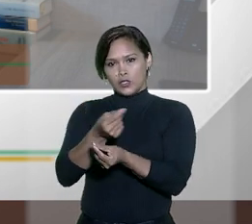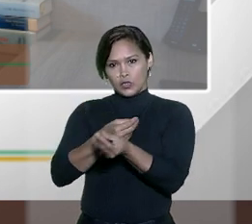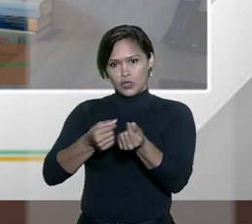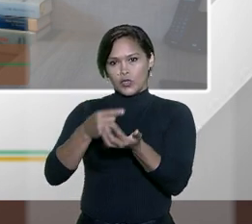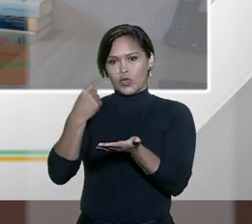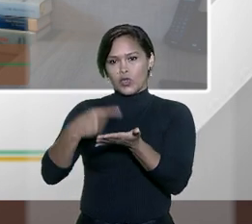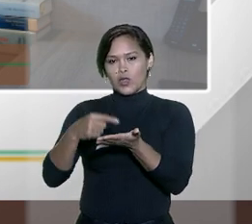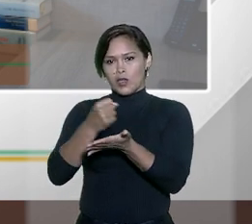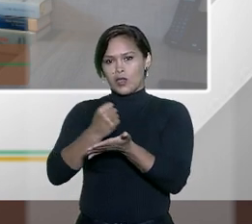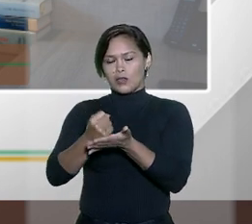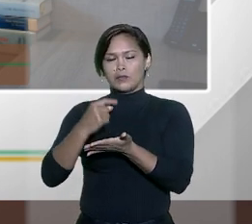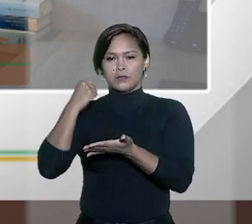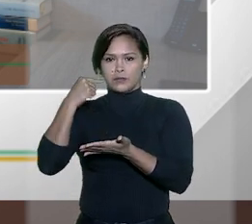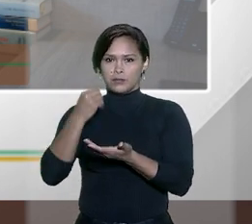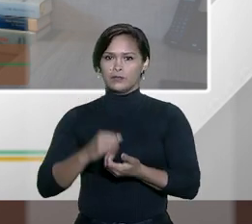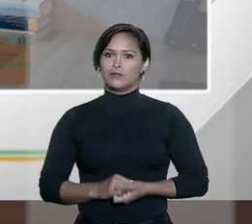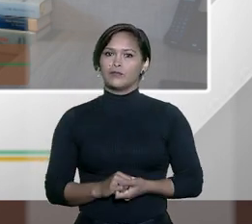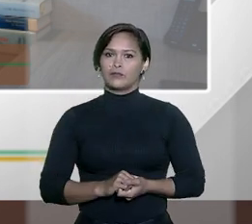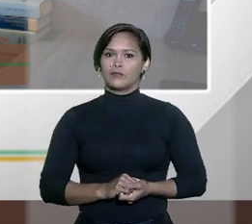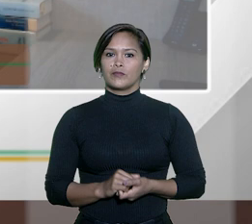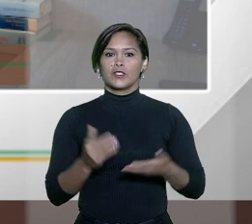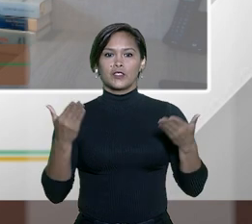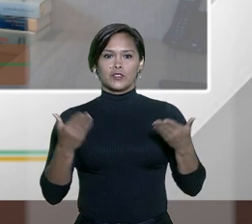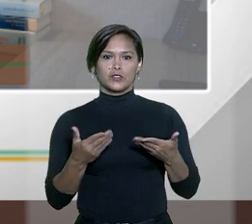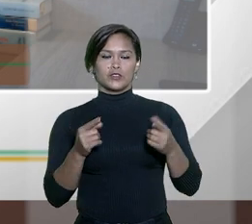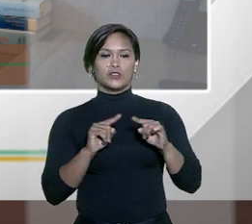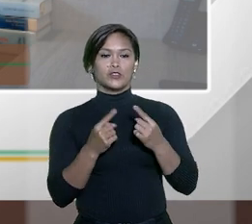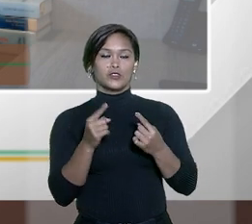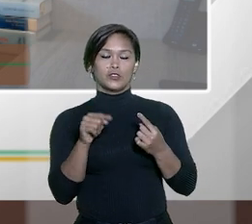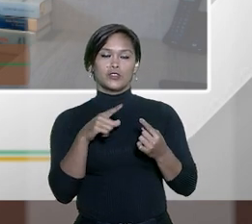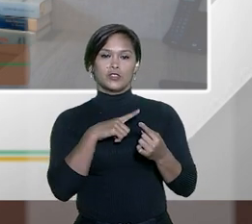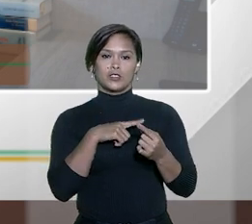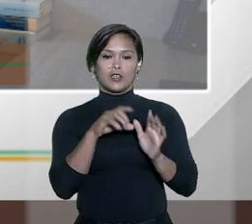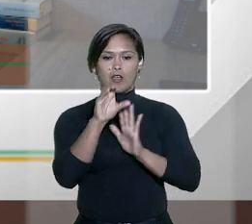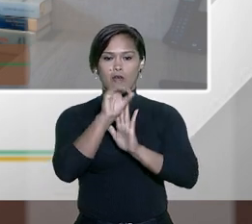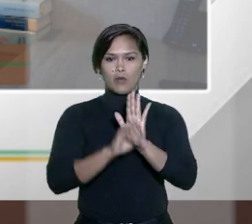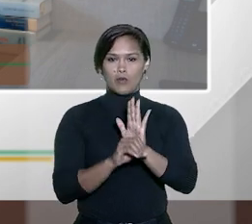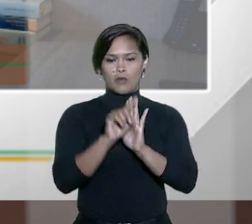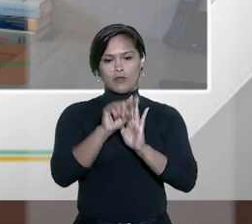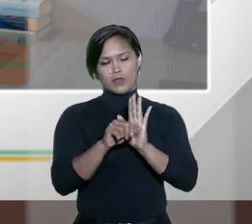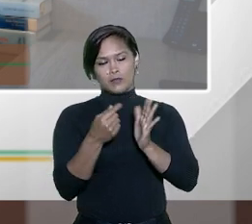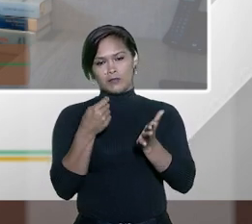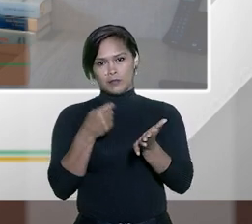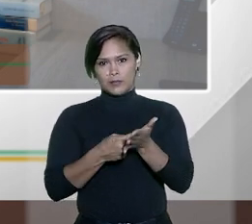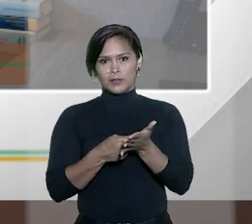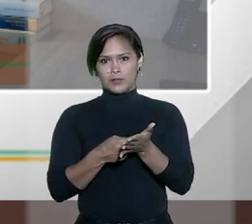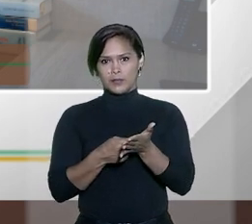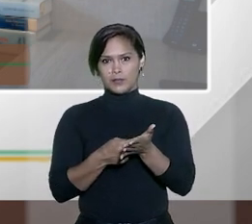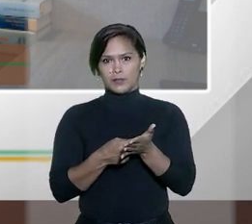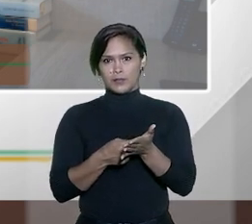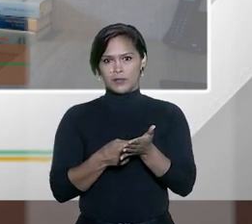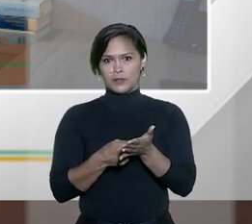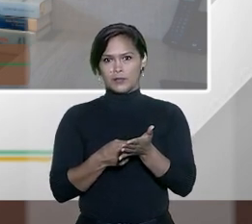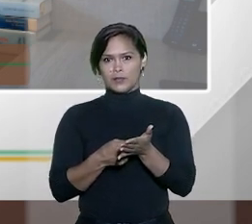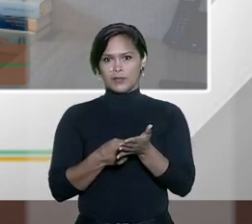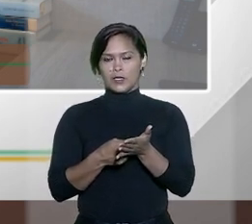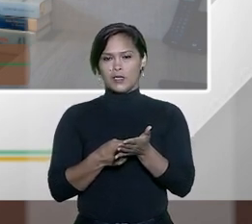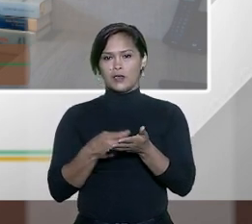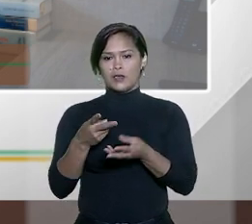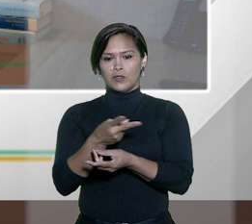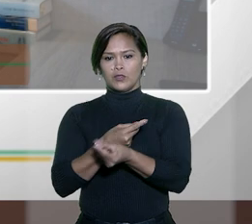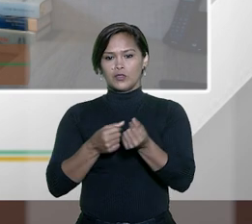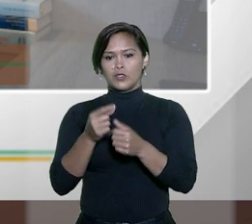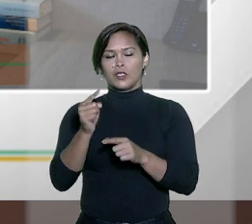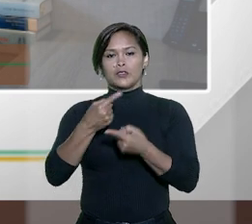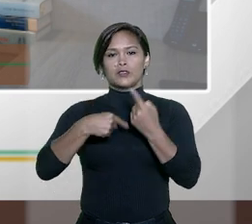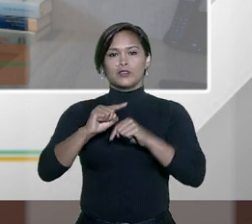honorários contratuais, né? Já o ofício para pagamento dos honorários